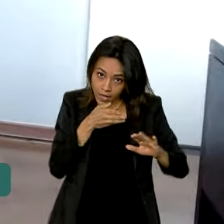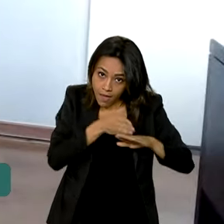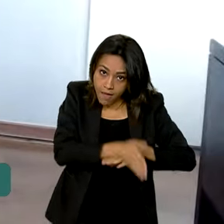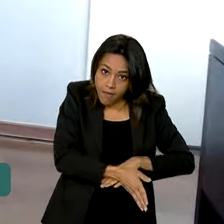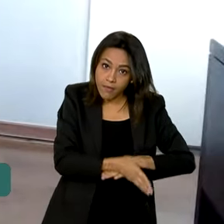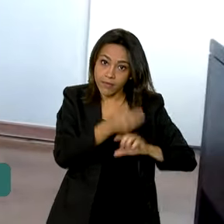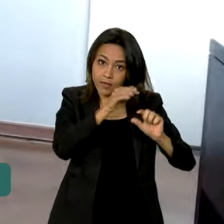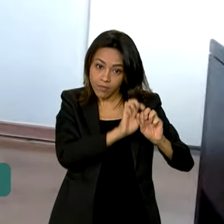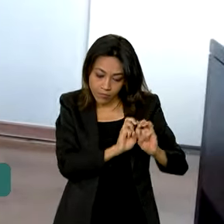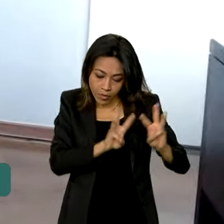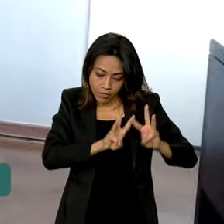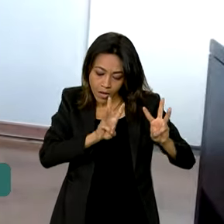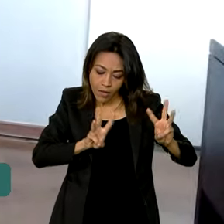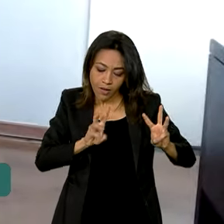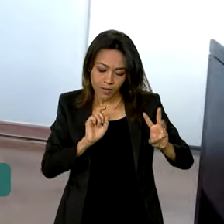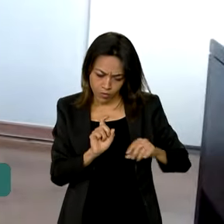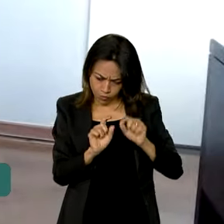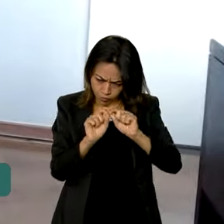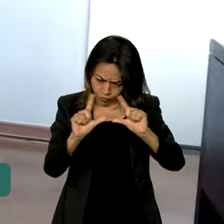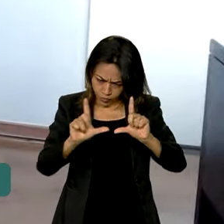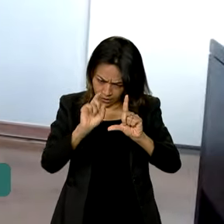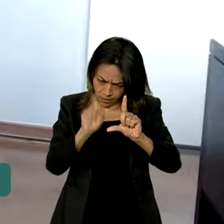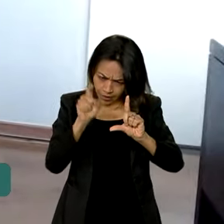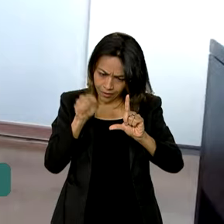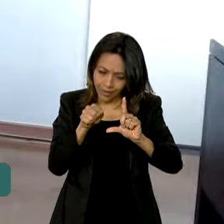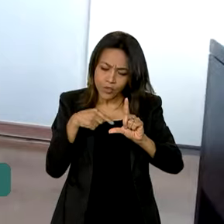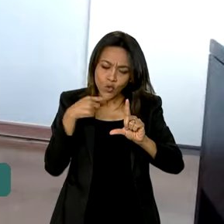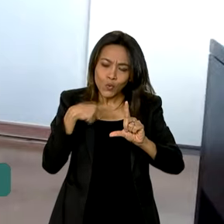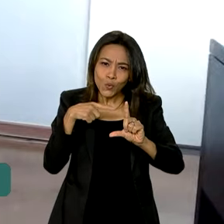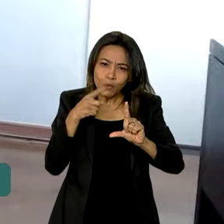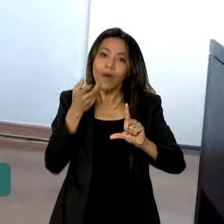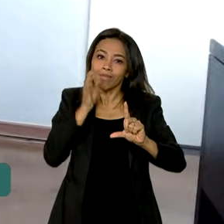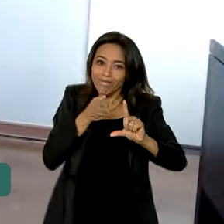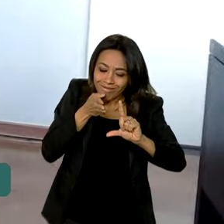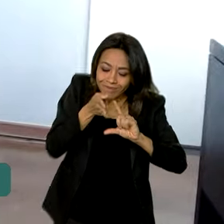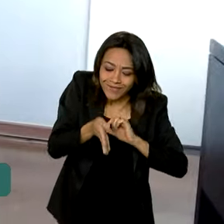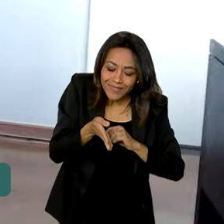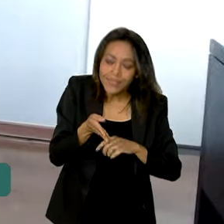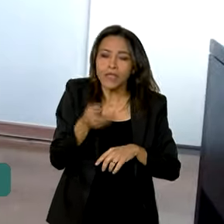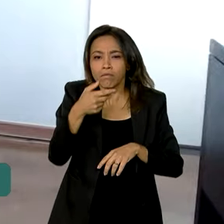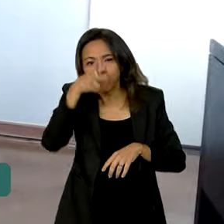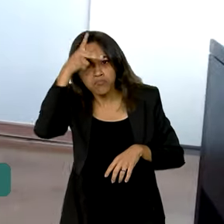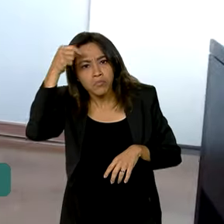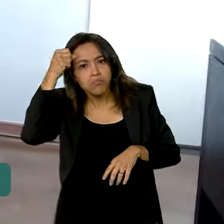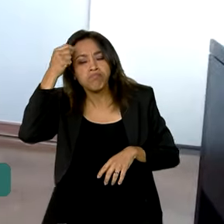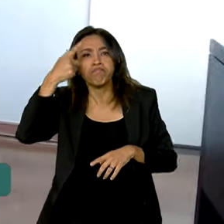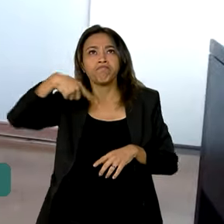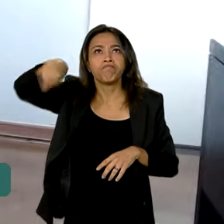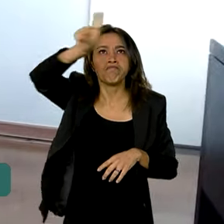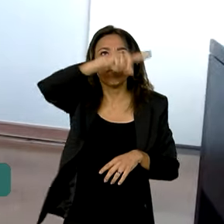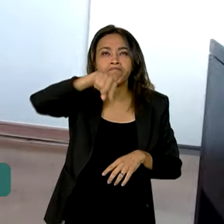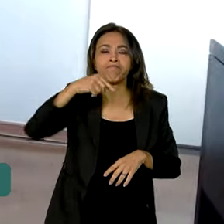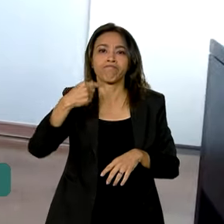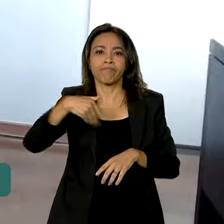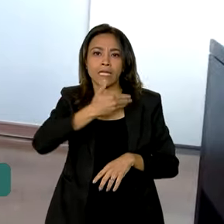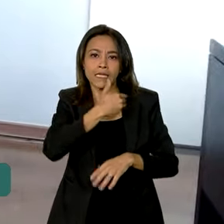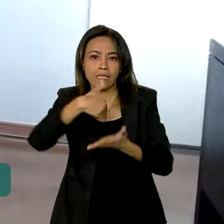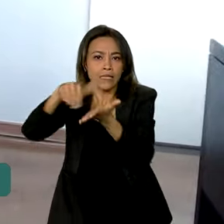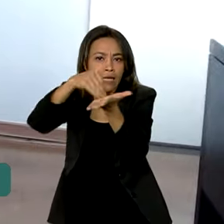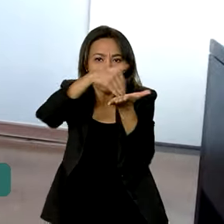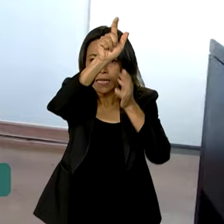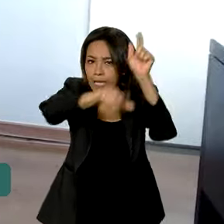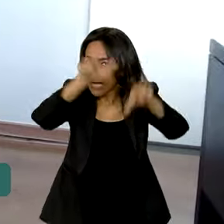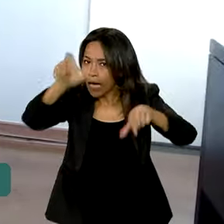www.fnde.gov.br, lá tem um linkzinho chamado Balcão Virtual. E aí o município, o prefeito, o secretário municipal